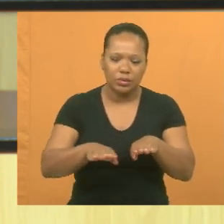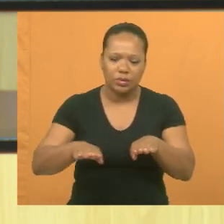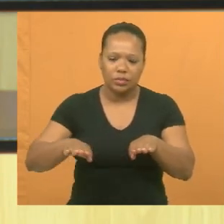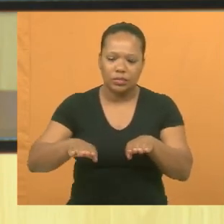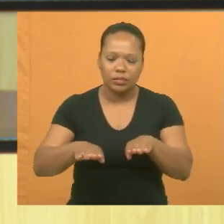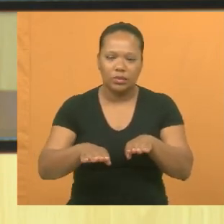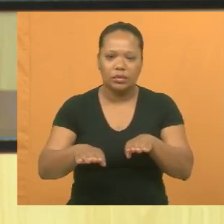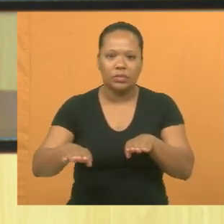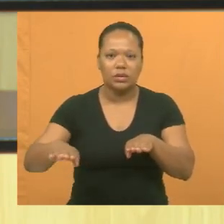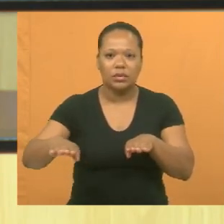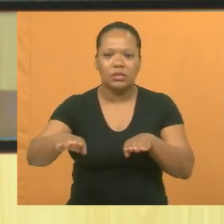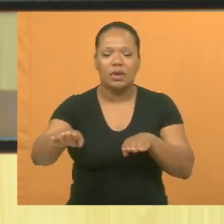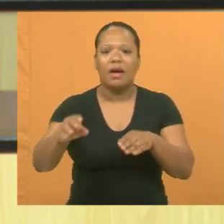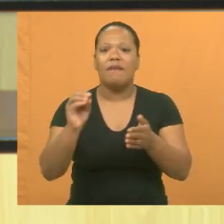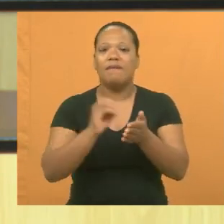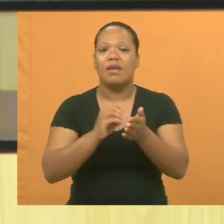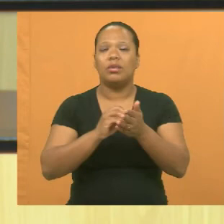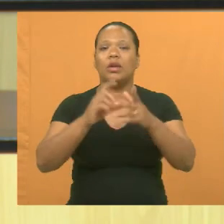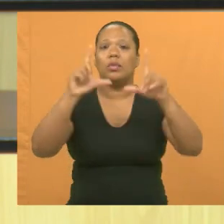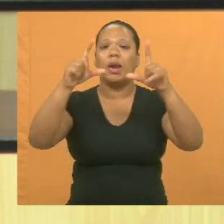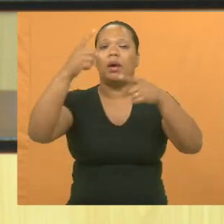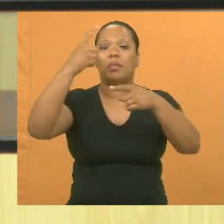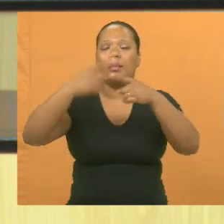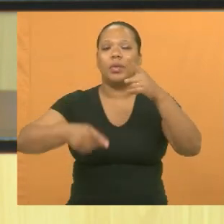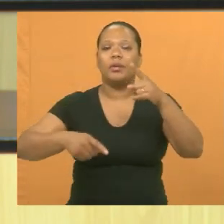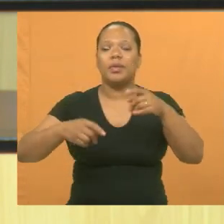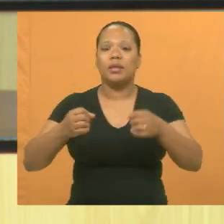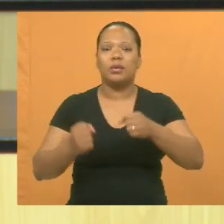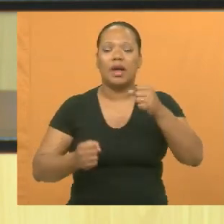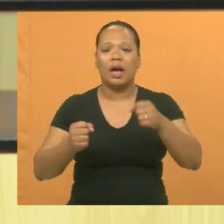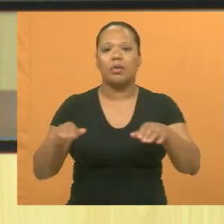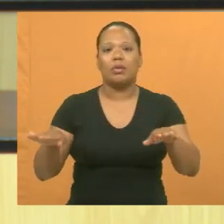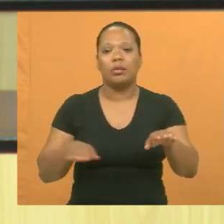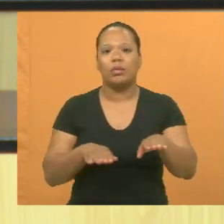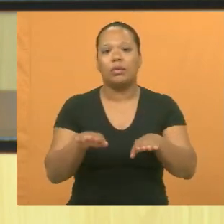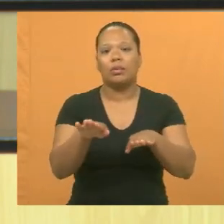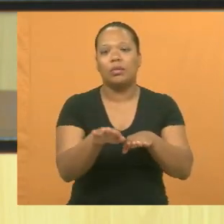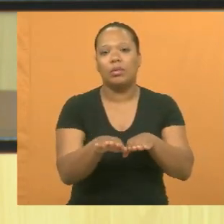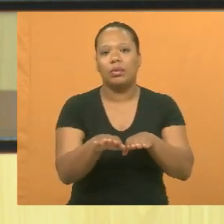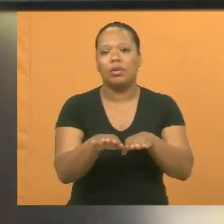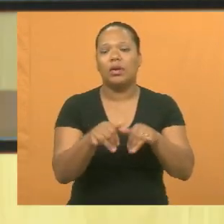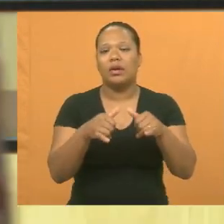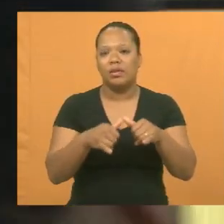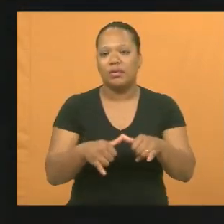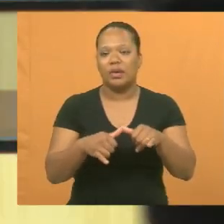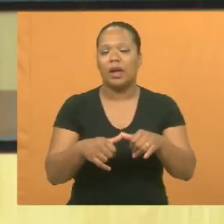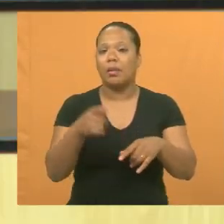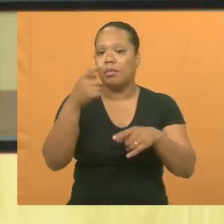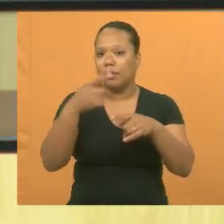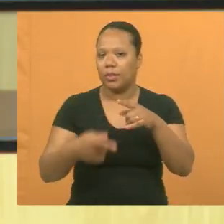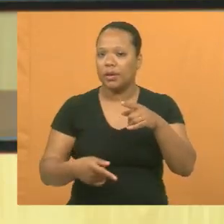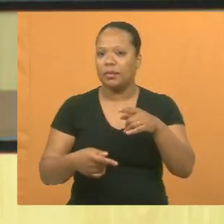da falta de uma placa proibindo veículos de estacionar na frente do local,